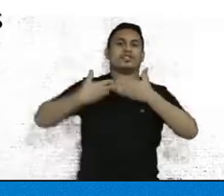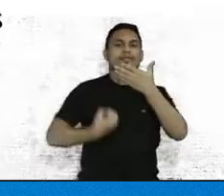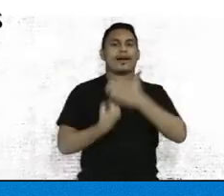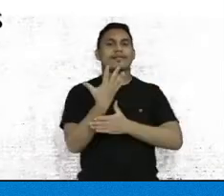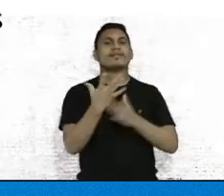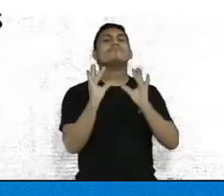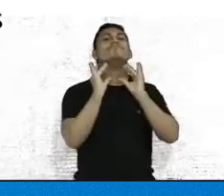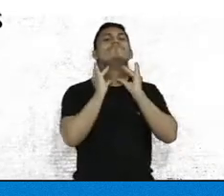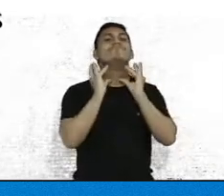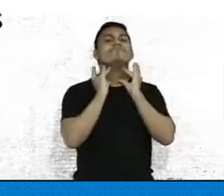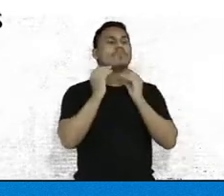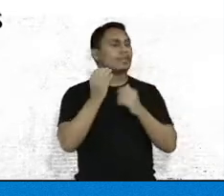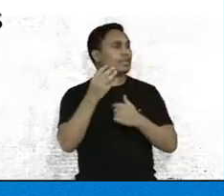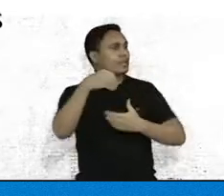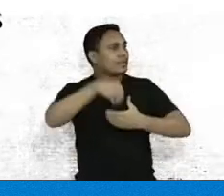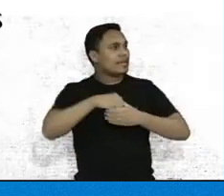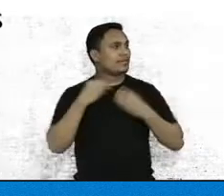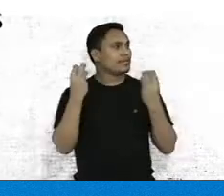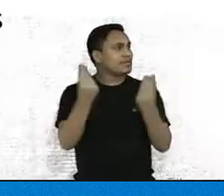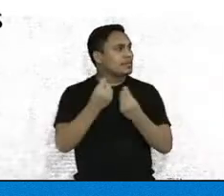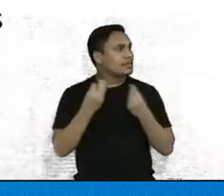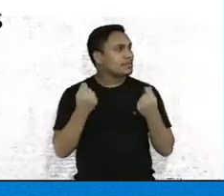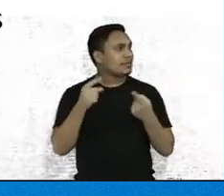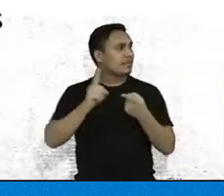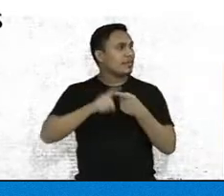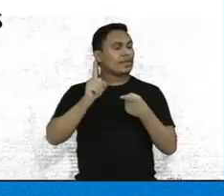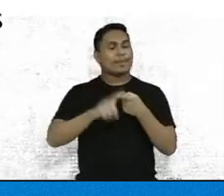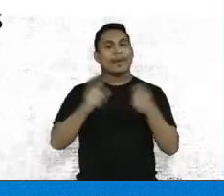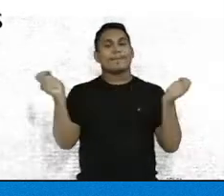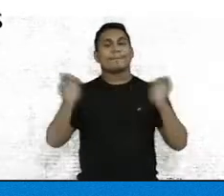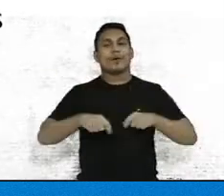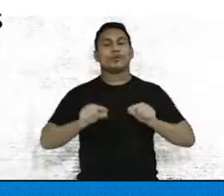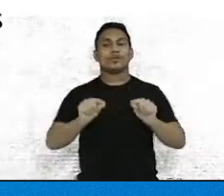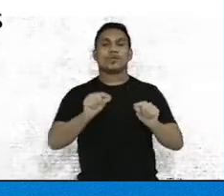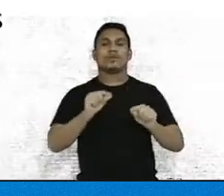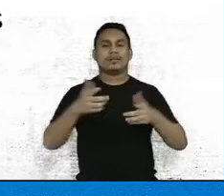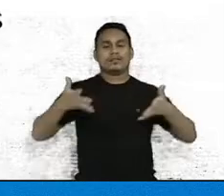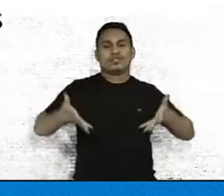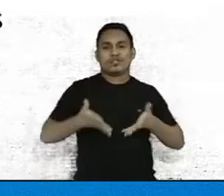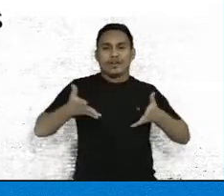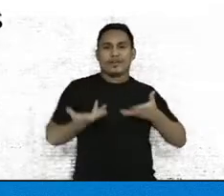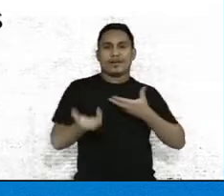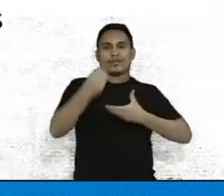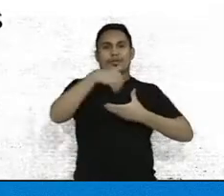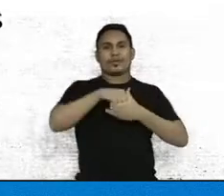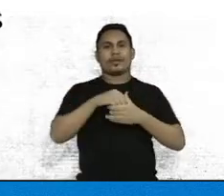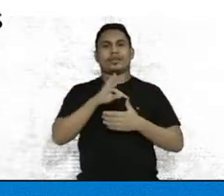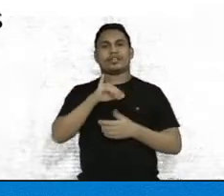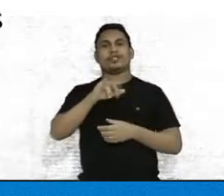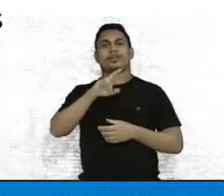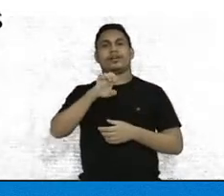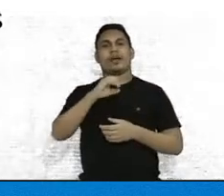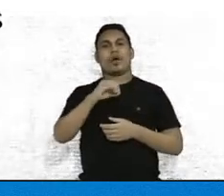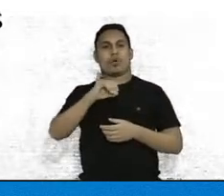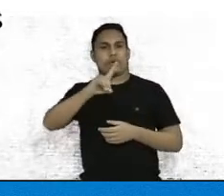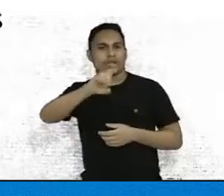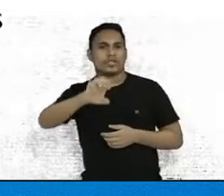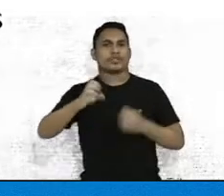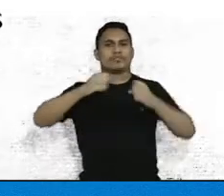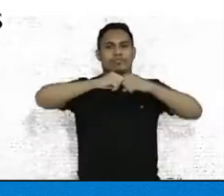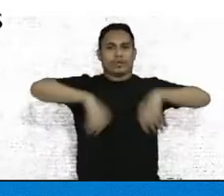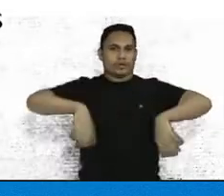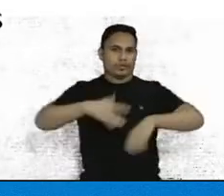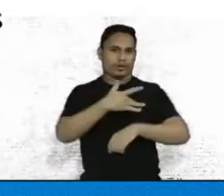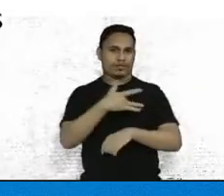consumo de glúten pode estar gerando a disfunção de tireoide ou perpetuando a disfunção de tireoide, que é